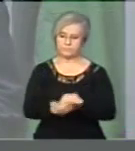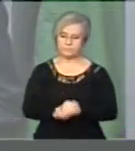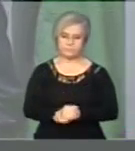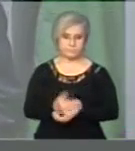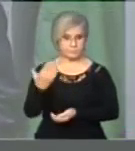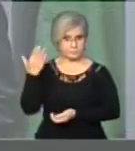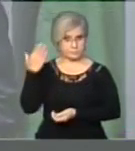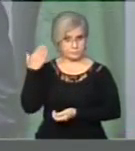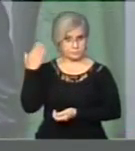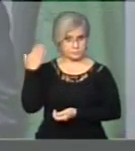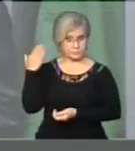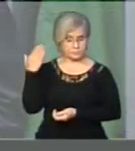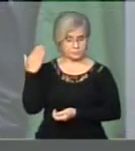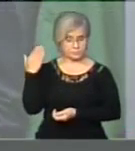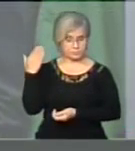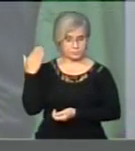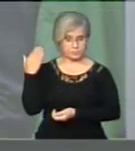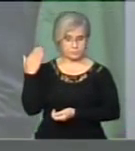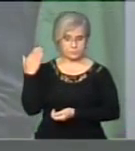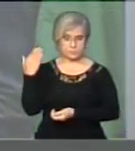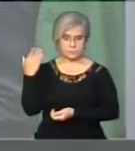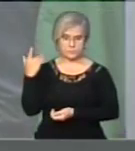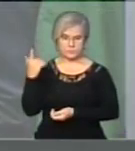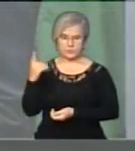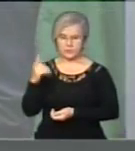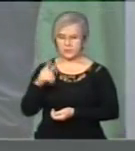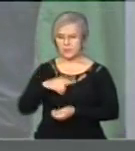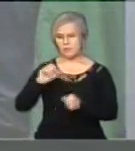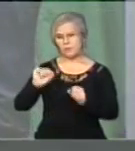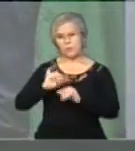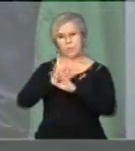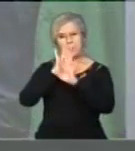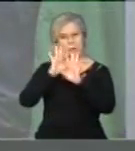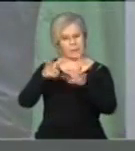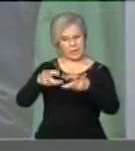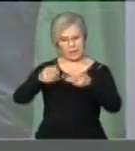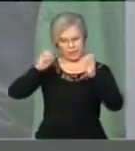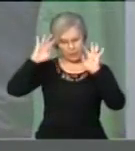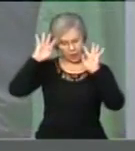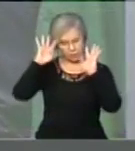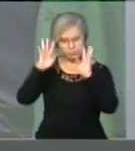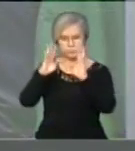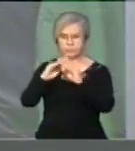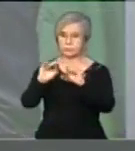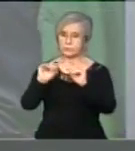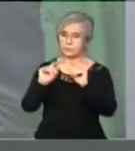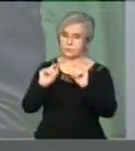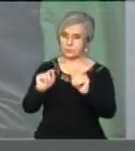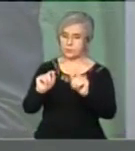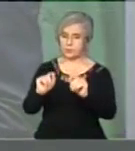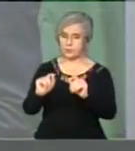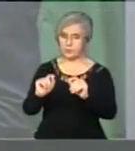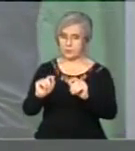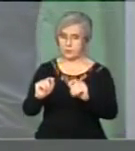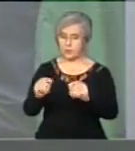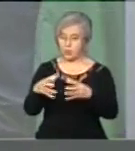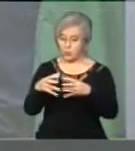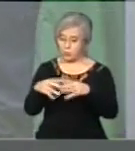lá se saiu uma clara observação e conclusão de que nós precisamos